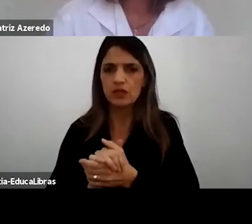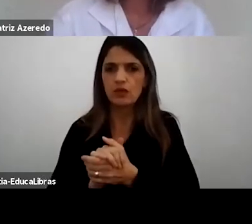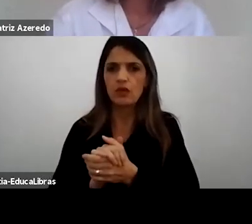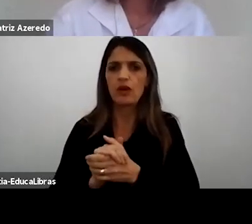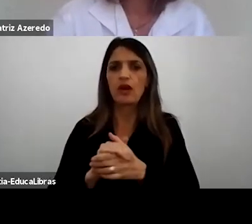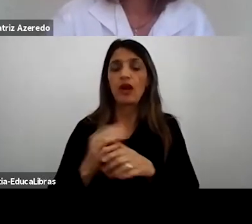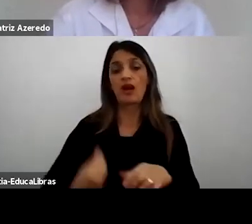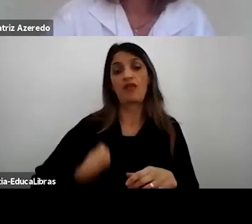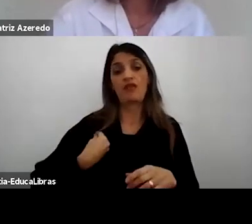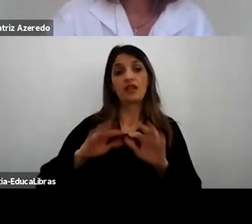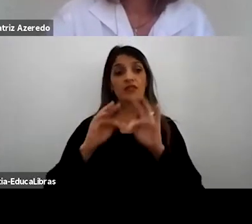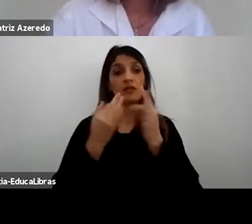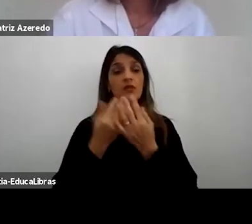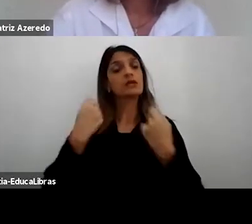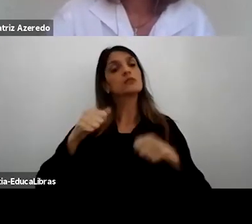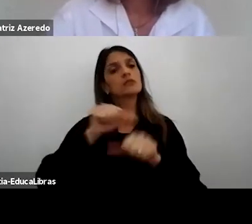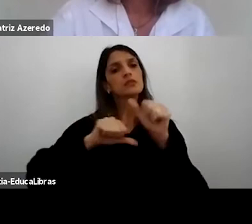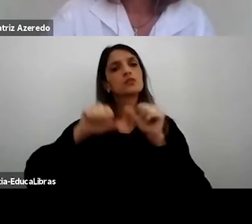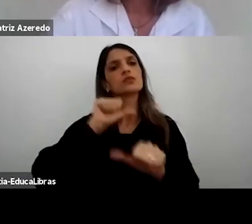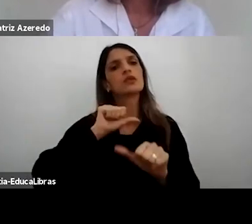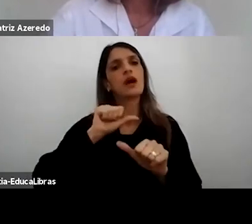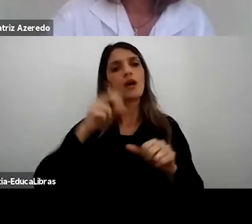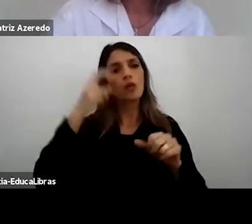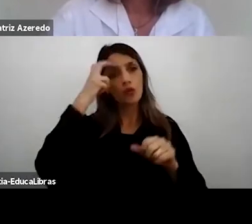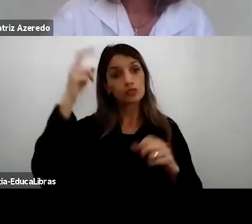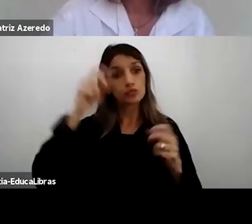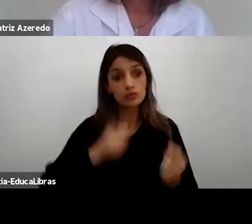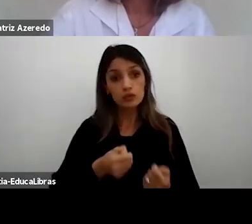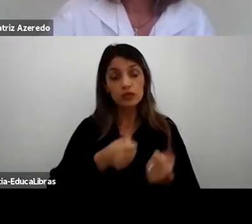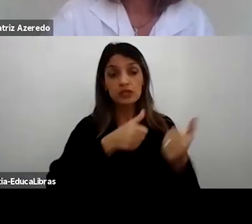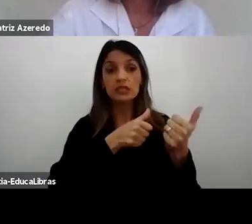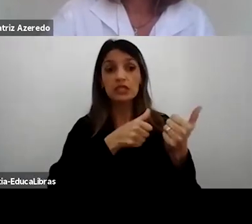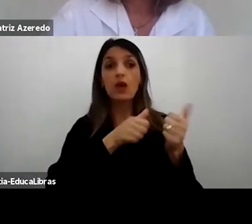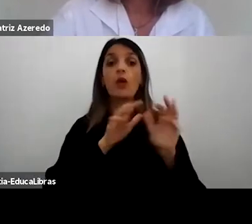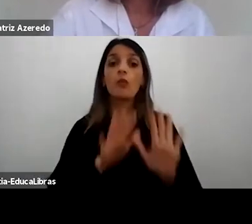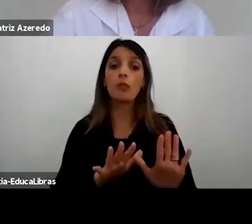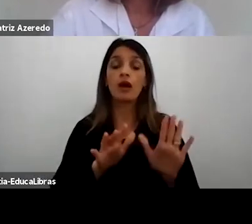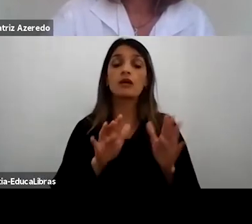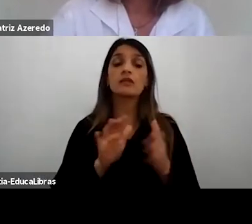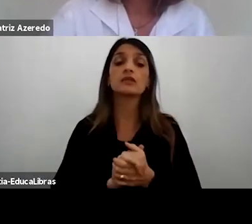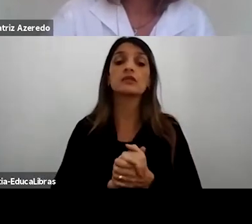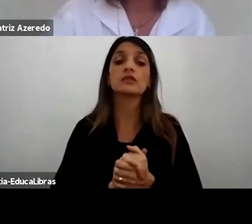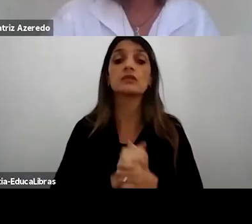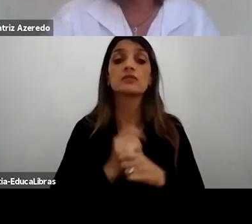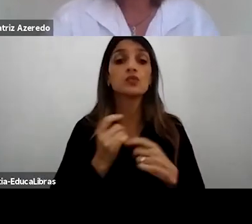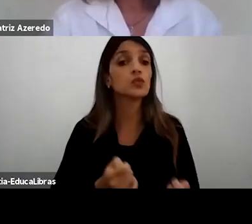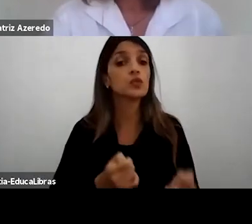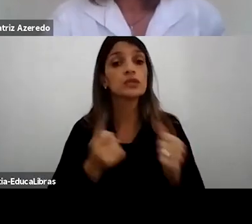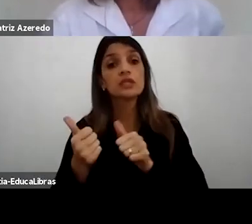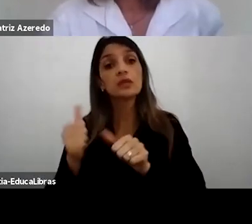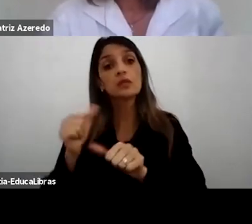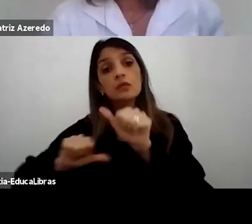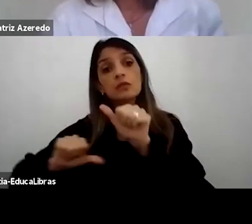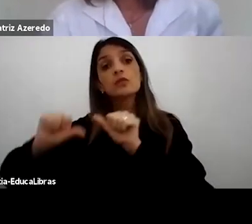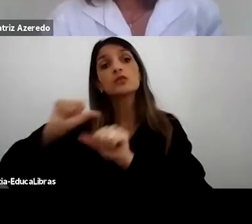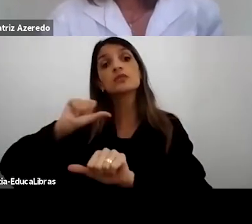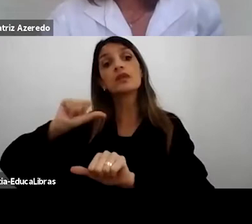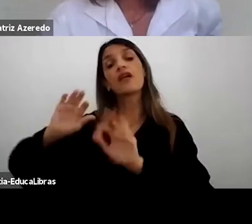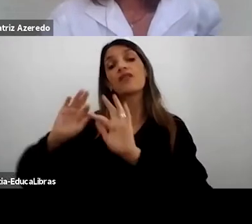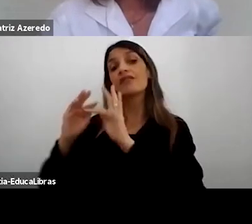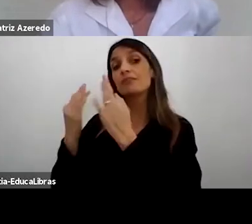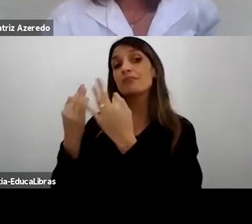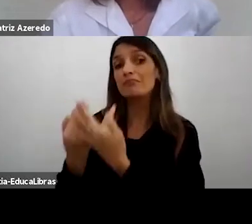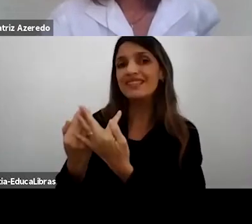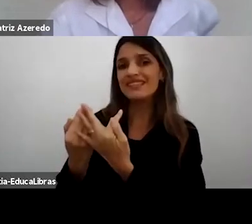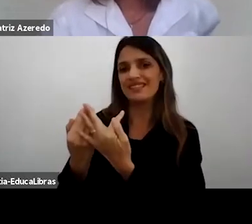gente possa fazer uma cultura de doação, mas uma educação, uma cultura de doação para a transformação da família, para que